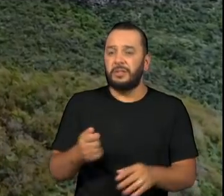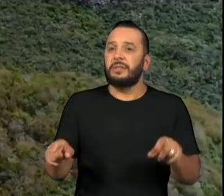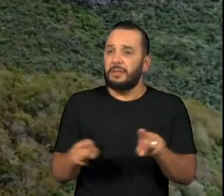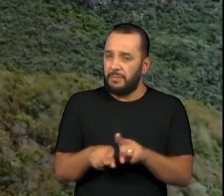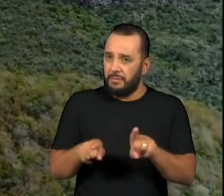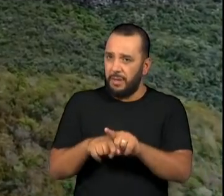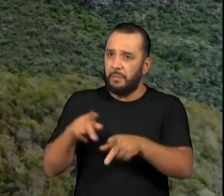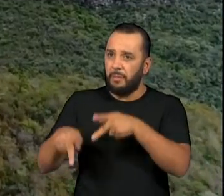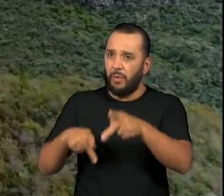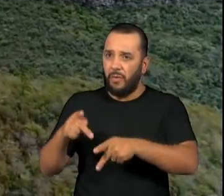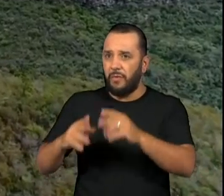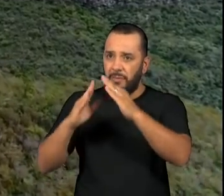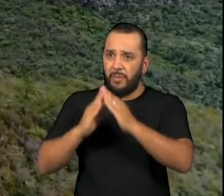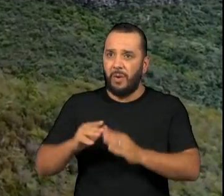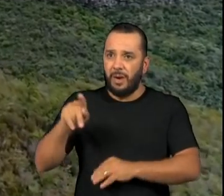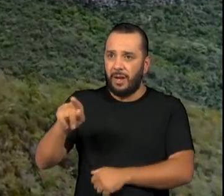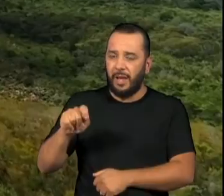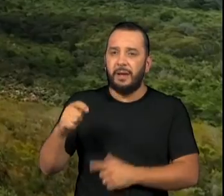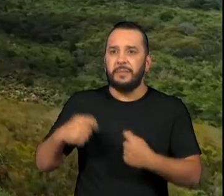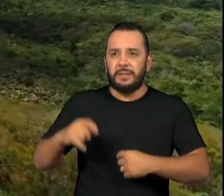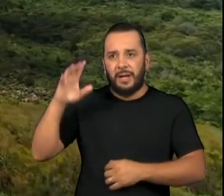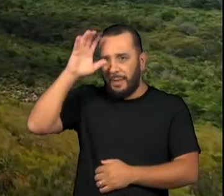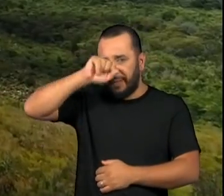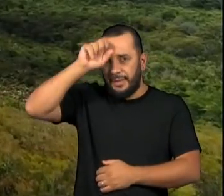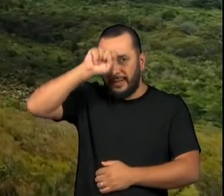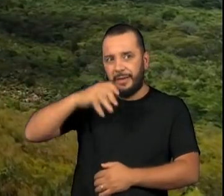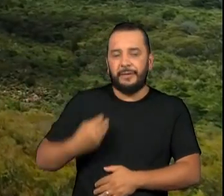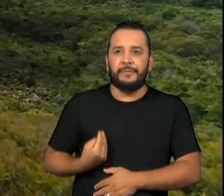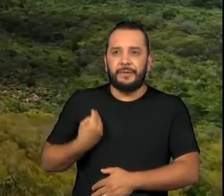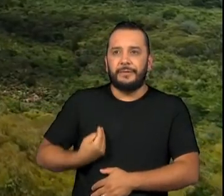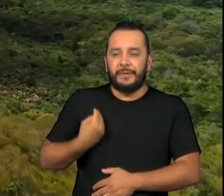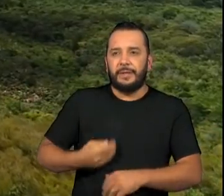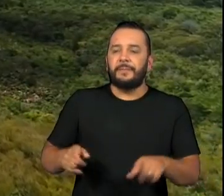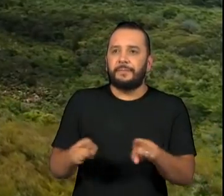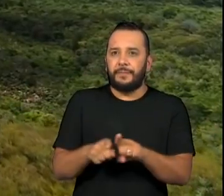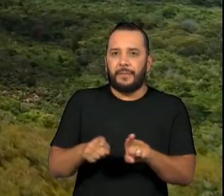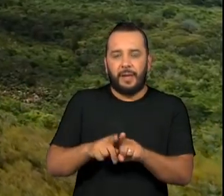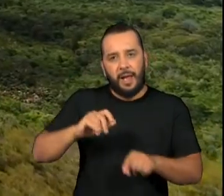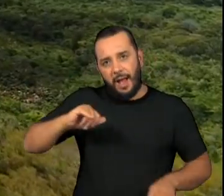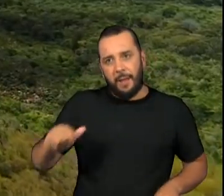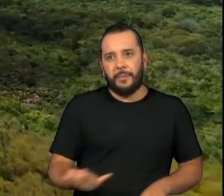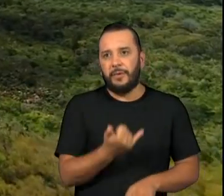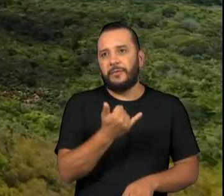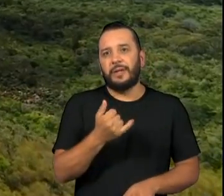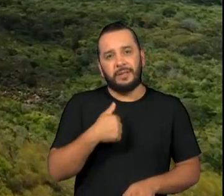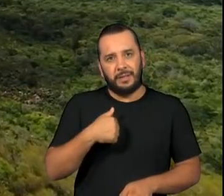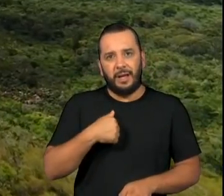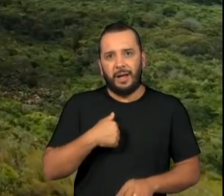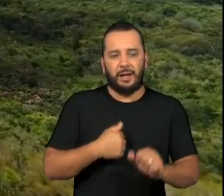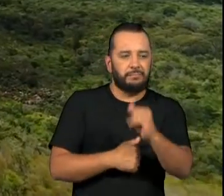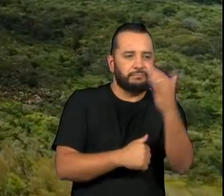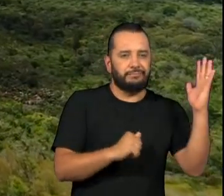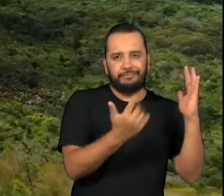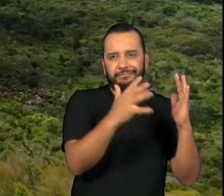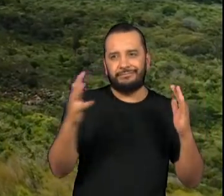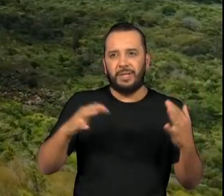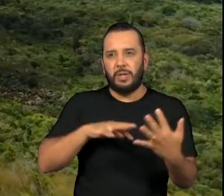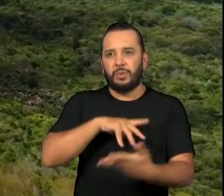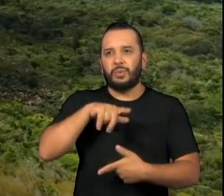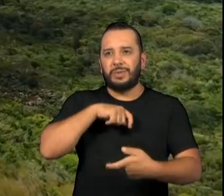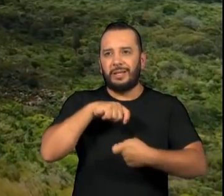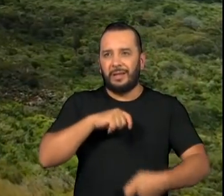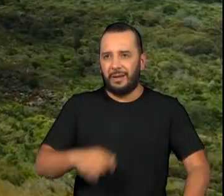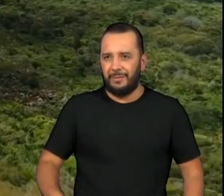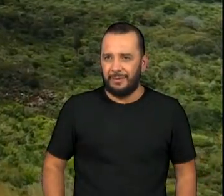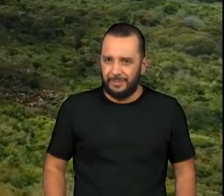precisa aprender a conviver e aproveitar os recursos naturais, mas de forma harmônica.